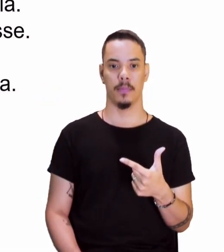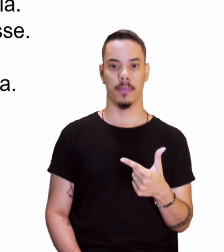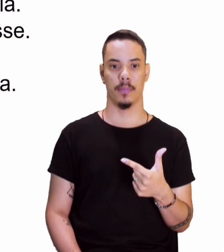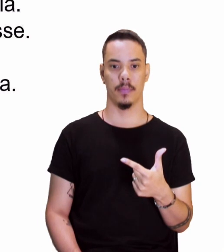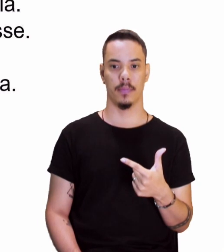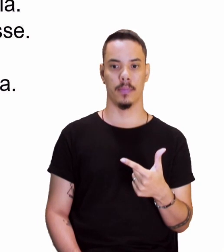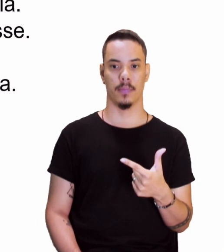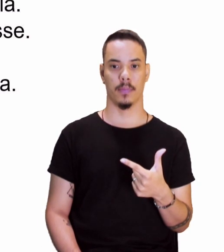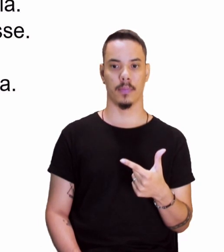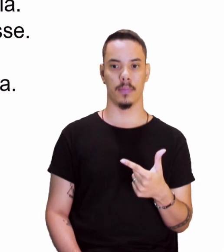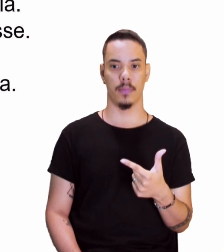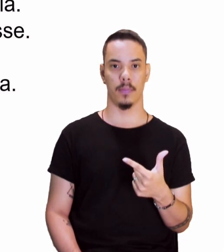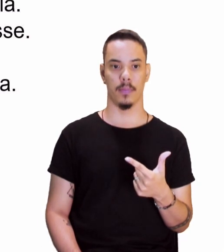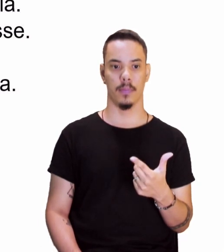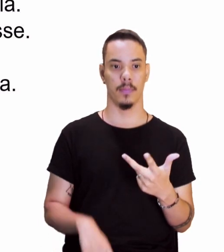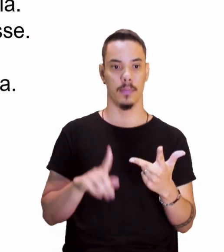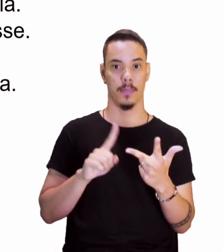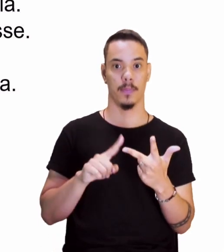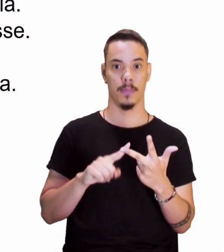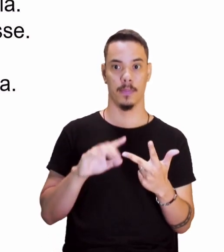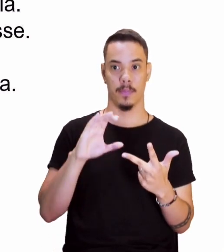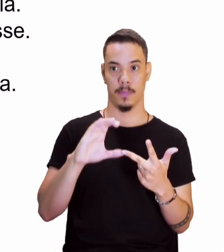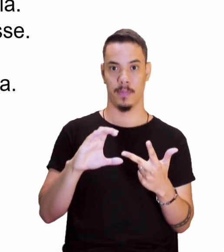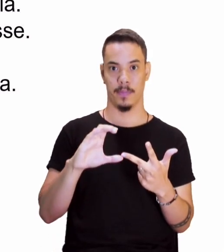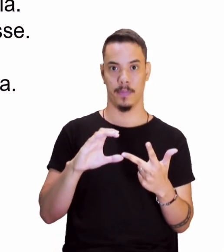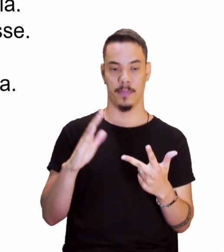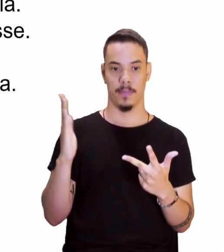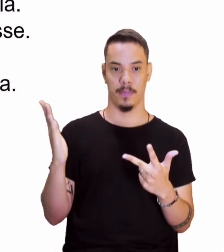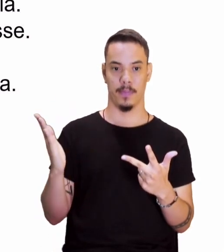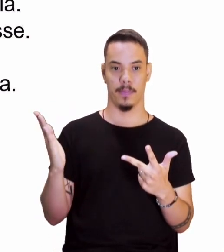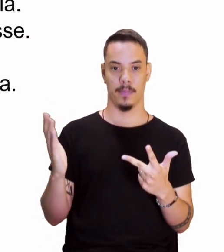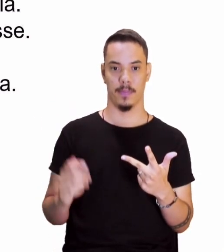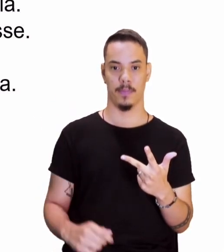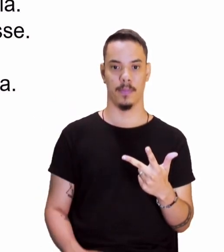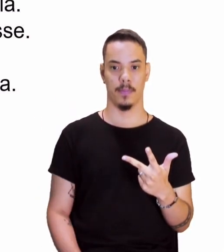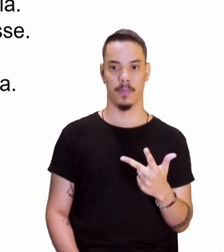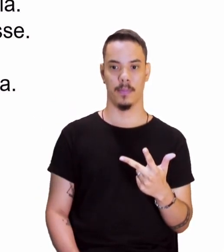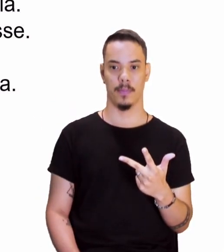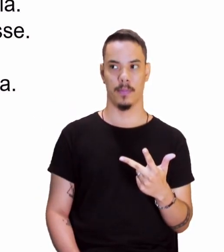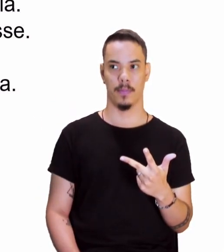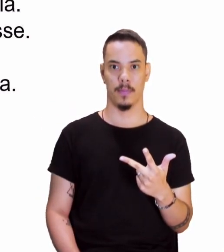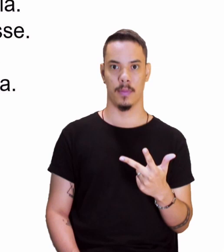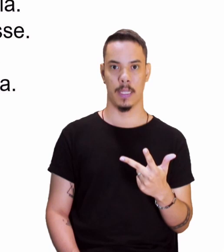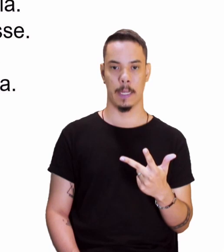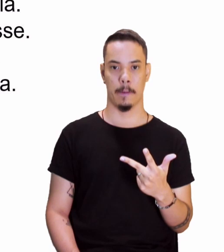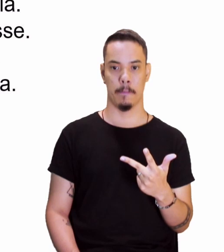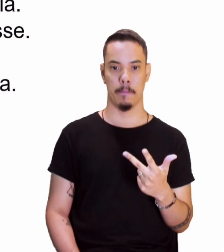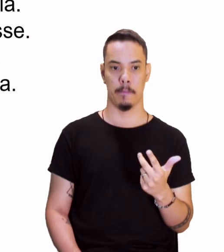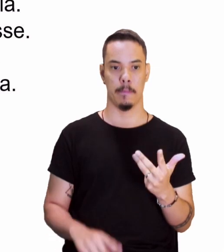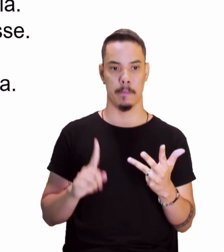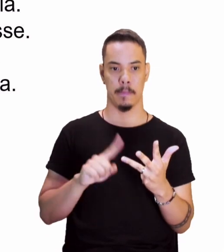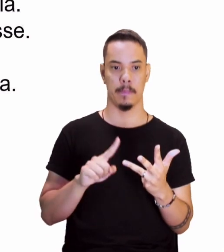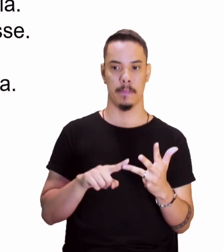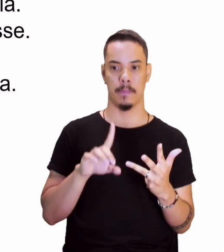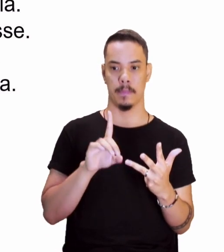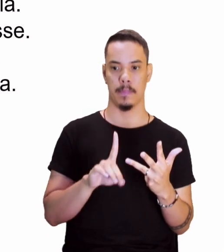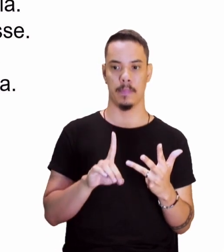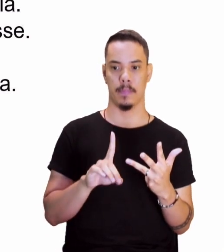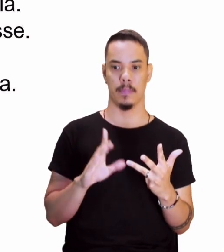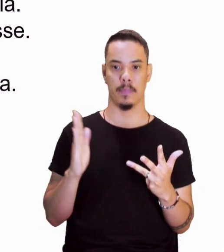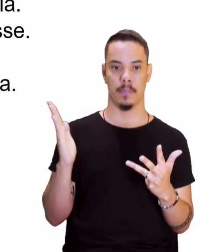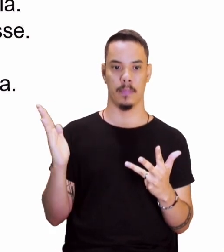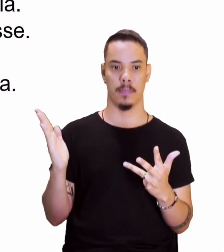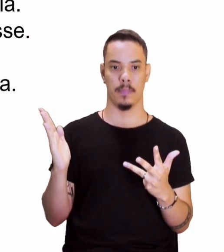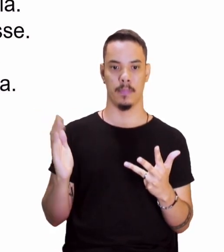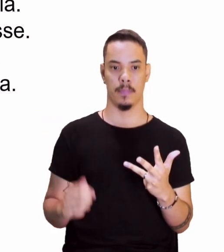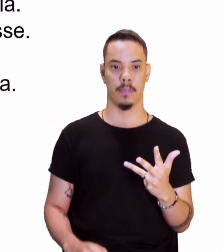que se interessasse dela. C. Nunca ouviu falar sobre rapaz nenhum que lhe admirasse.